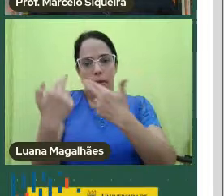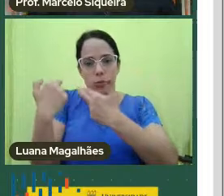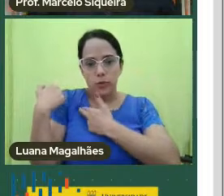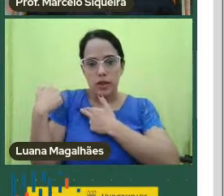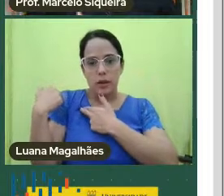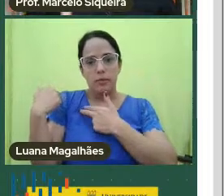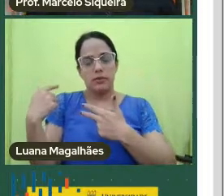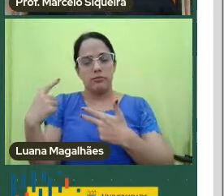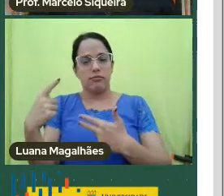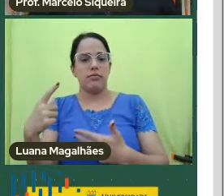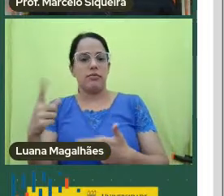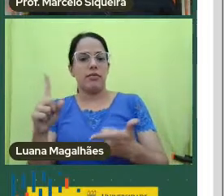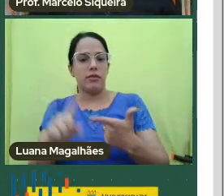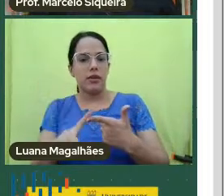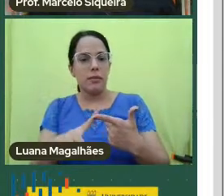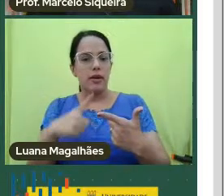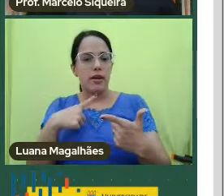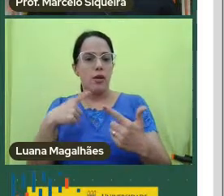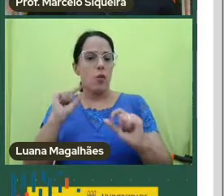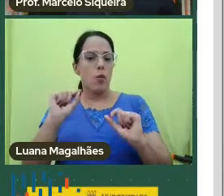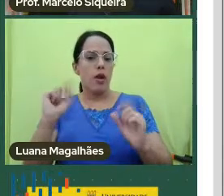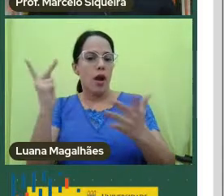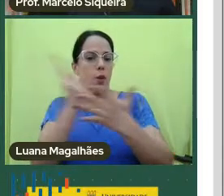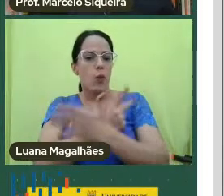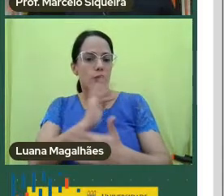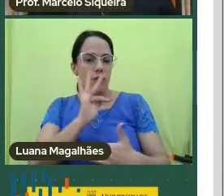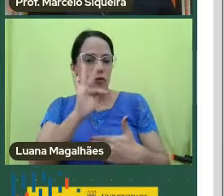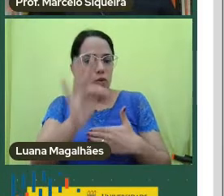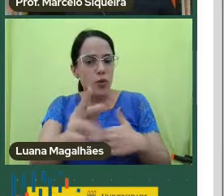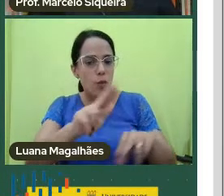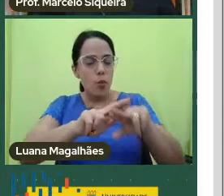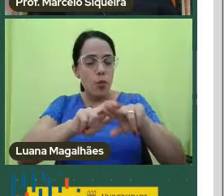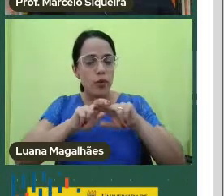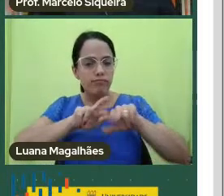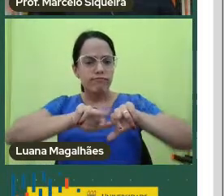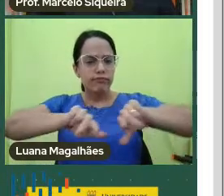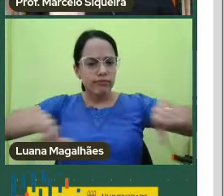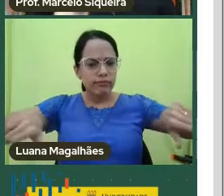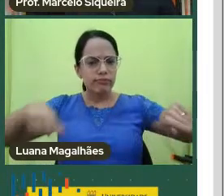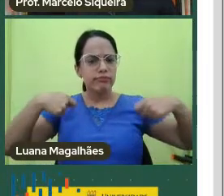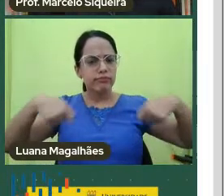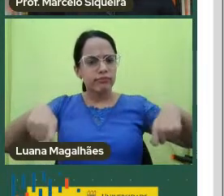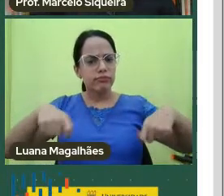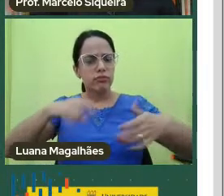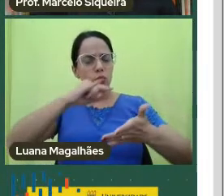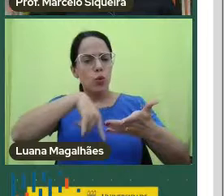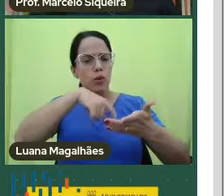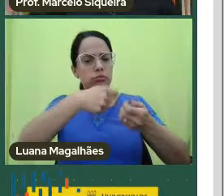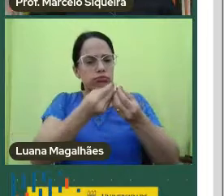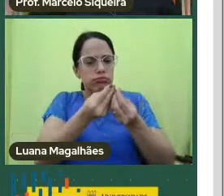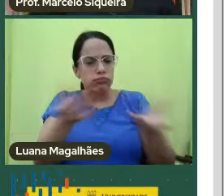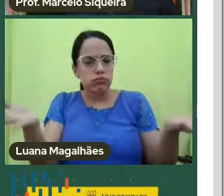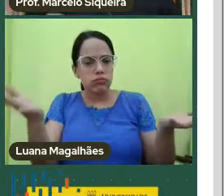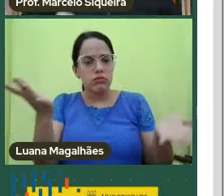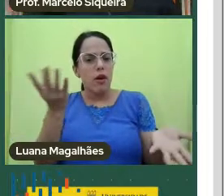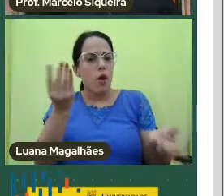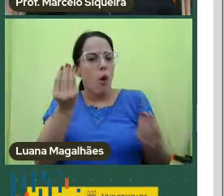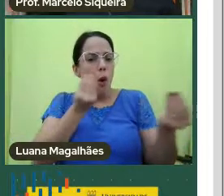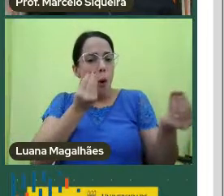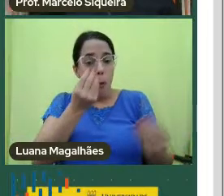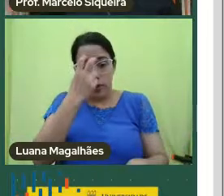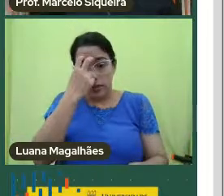documental e suas inúmeras dimensões precisam ser compreendidas e estão disponibilizadas com inteligência,